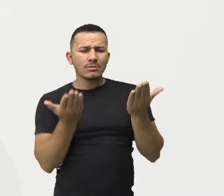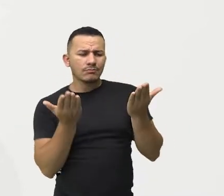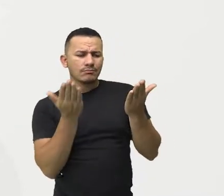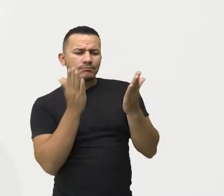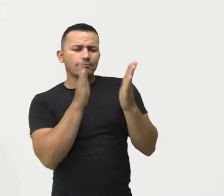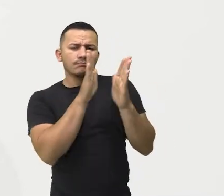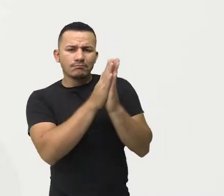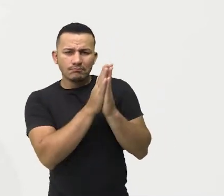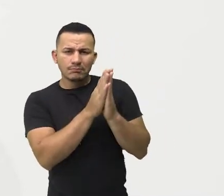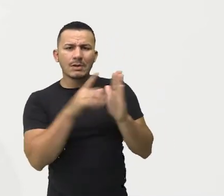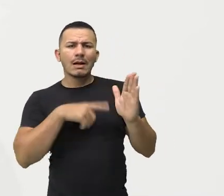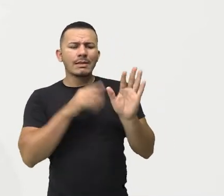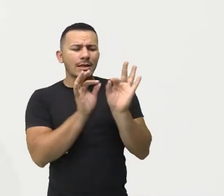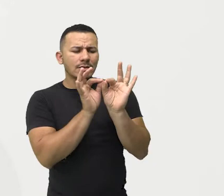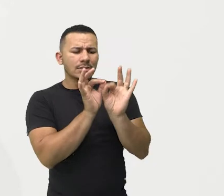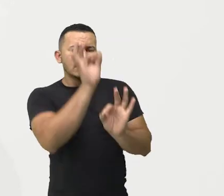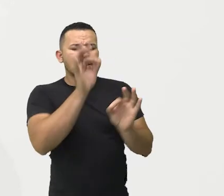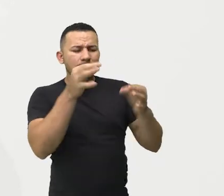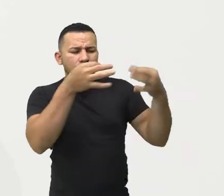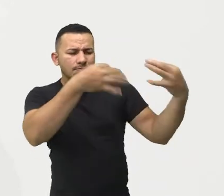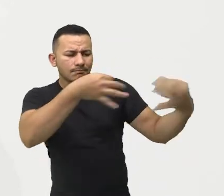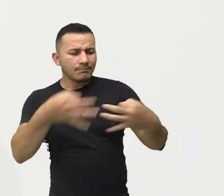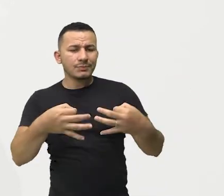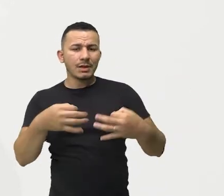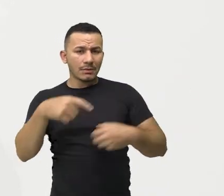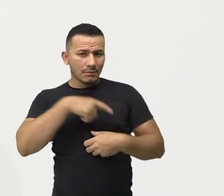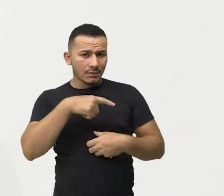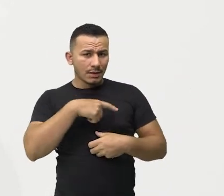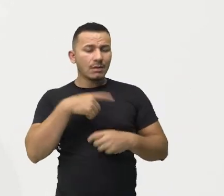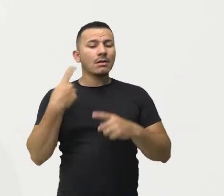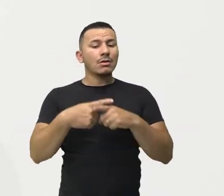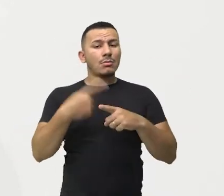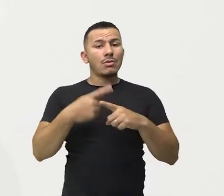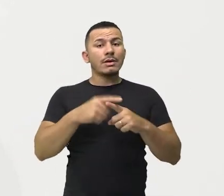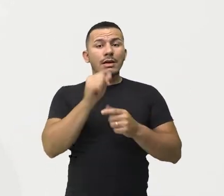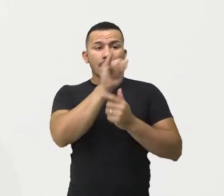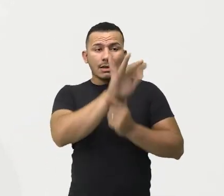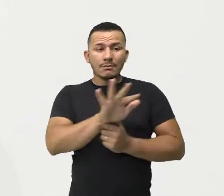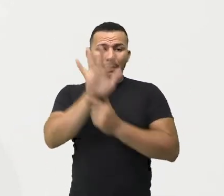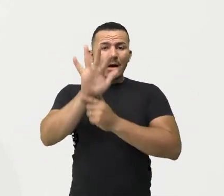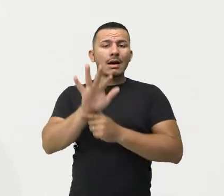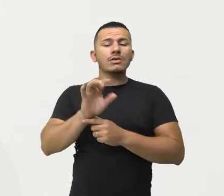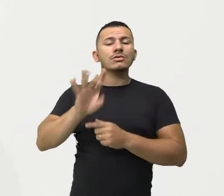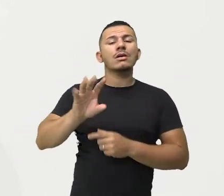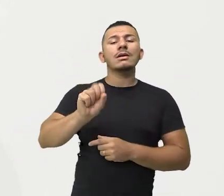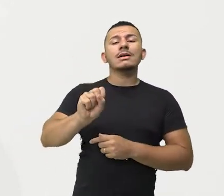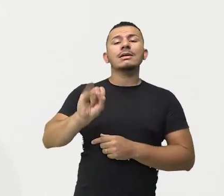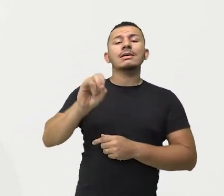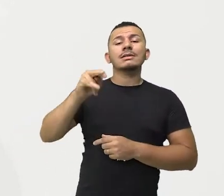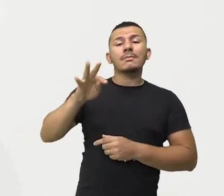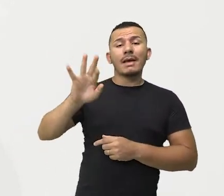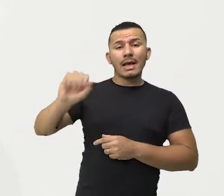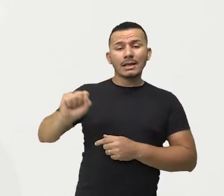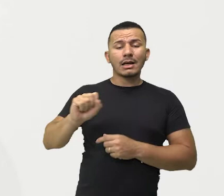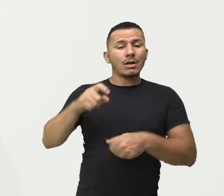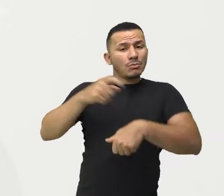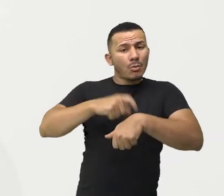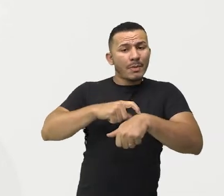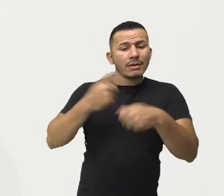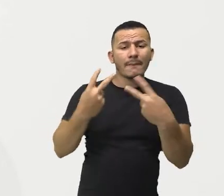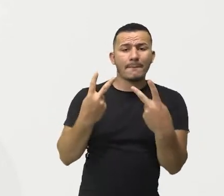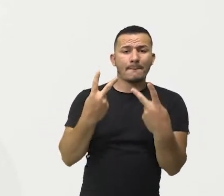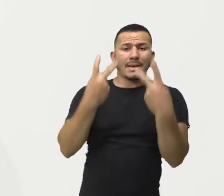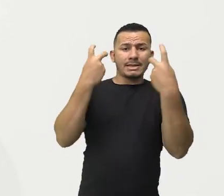obter uma mesma figura? Porque, olha, a figura só pode ser simétrica quando eu identifico o eixo de simetria e